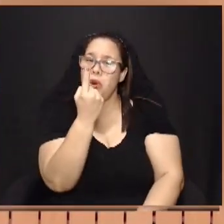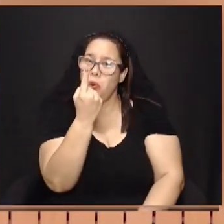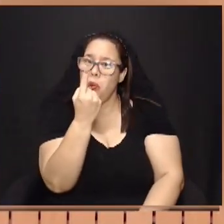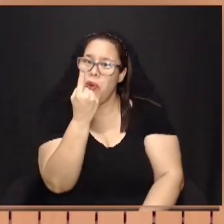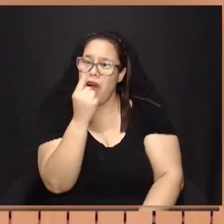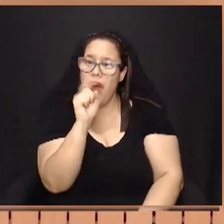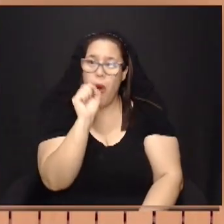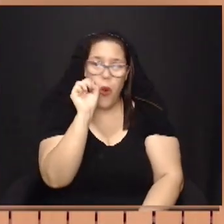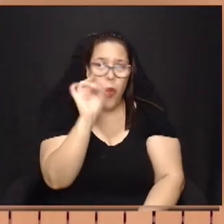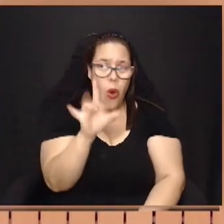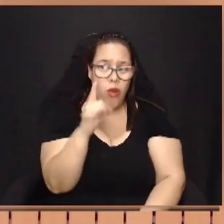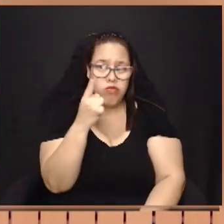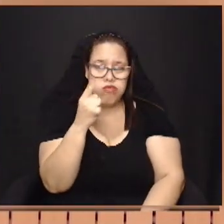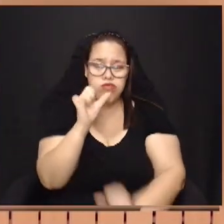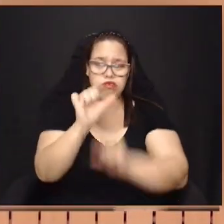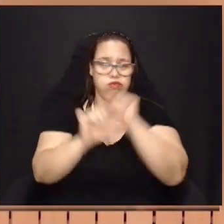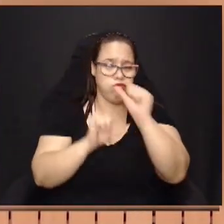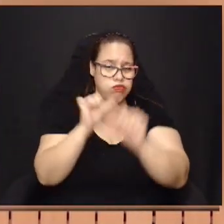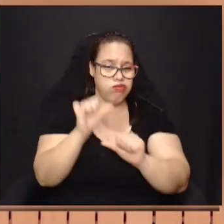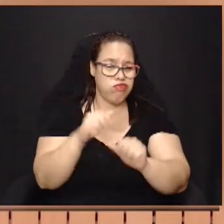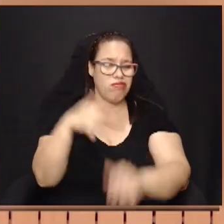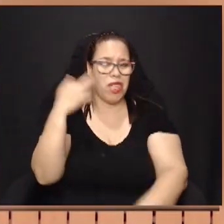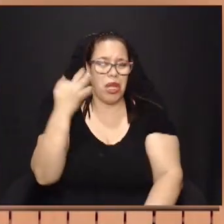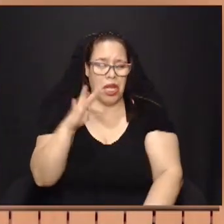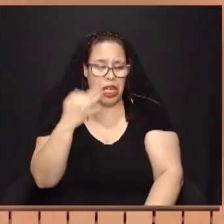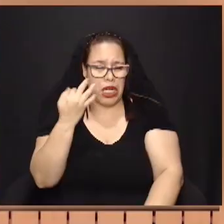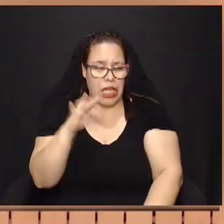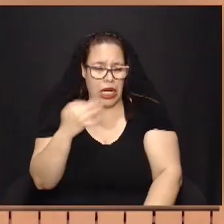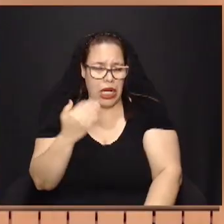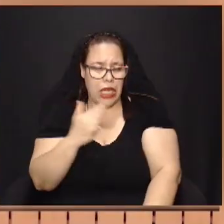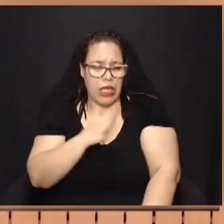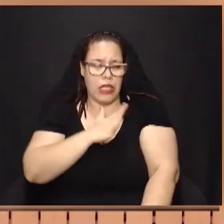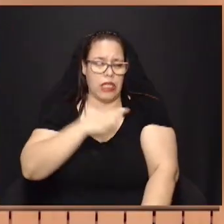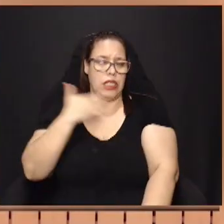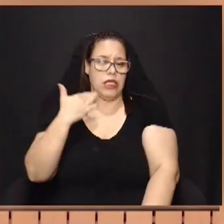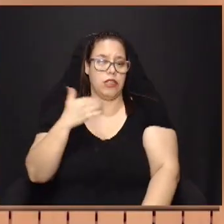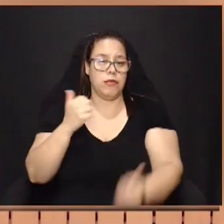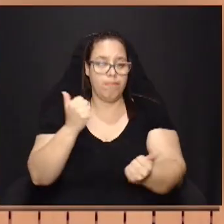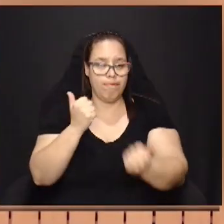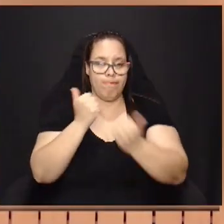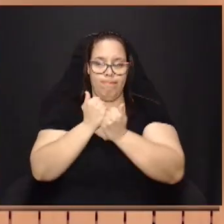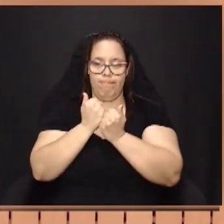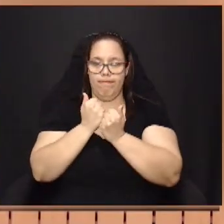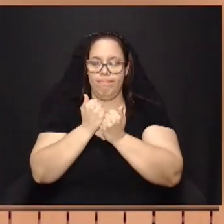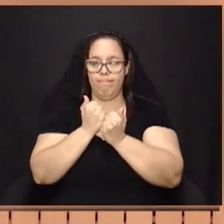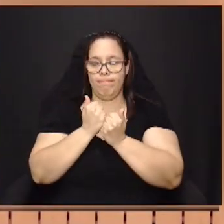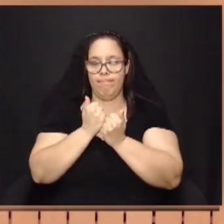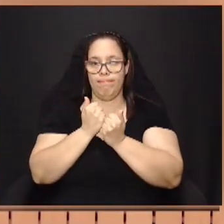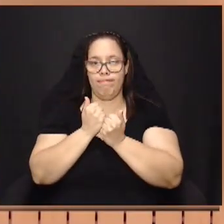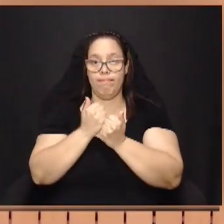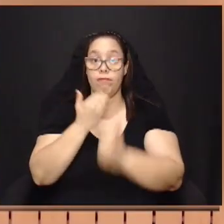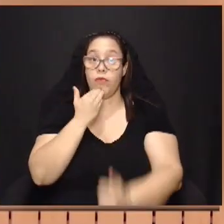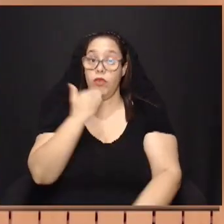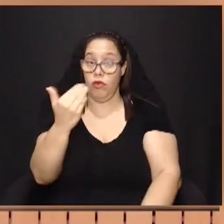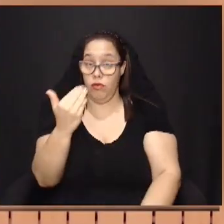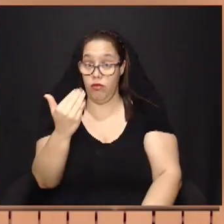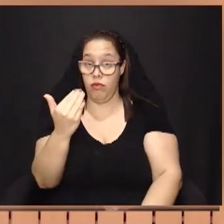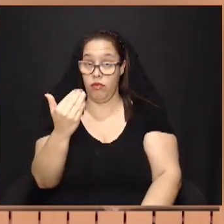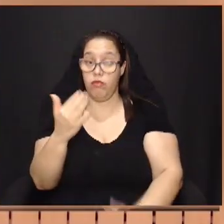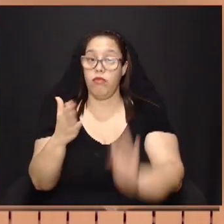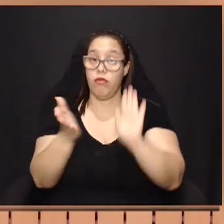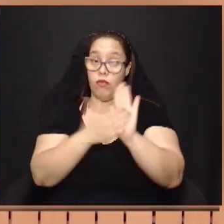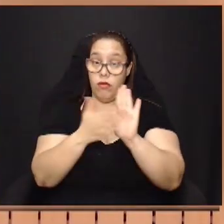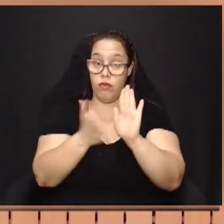que transformássemos essa perda irreparável em proteção. Solicitou que fosse apresentado